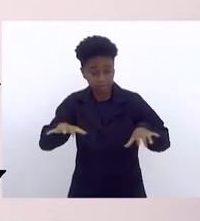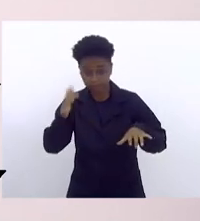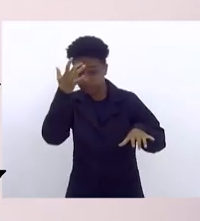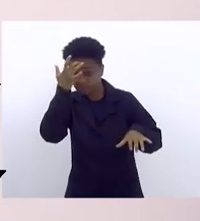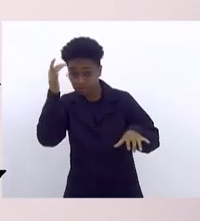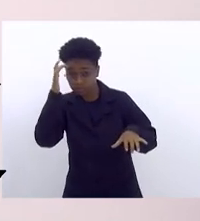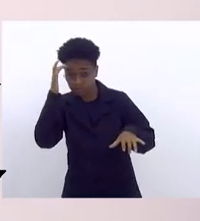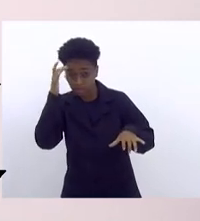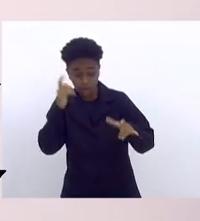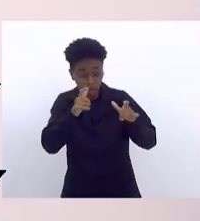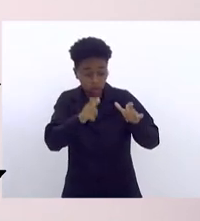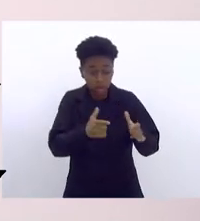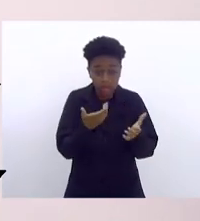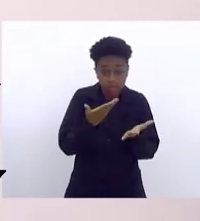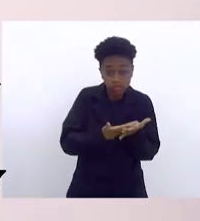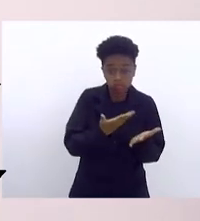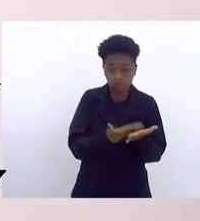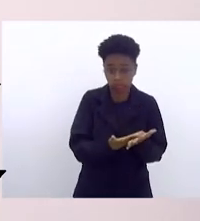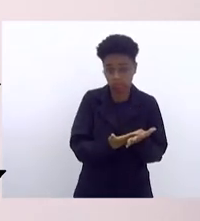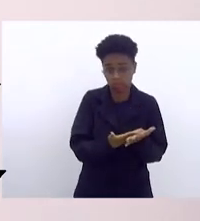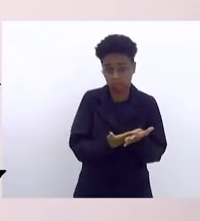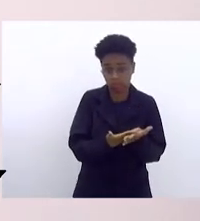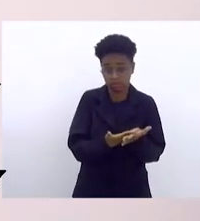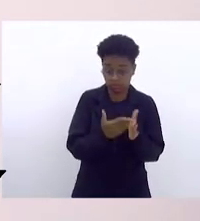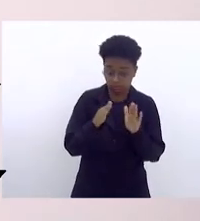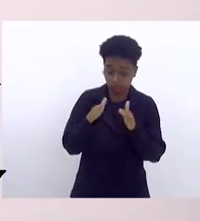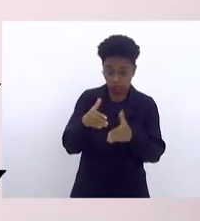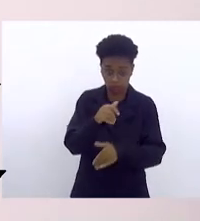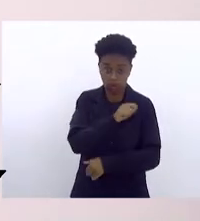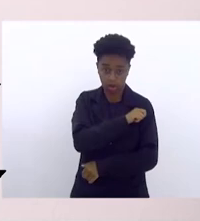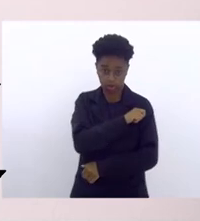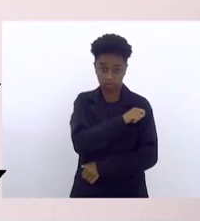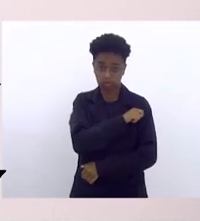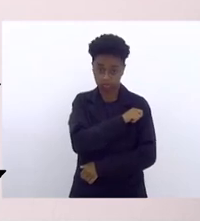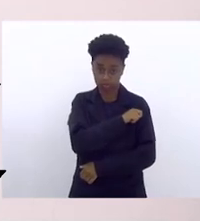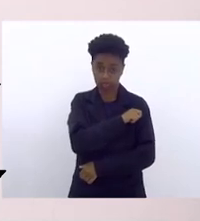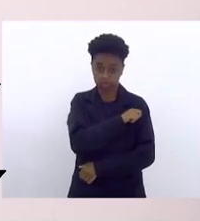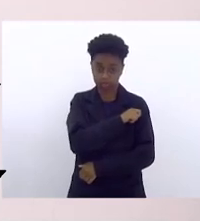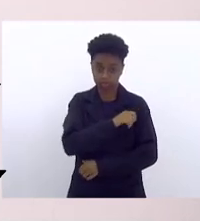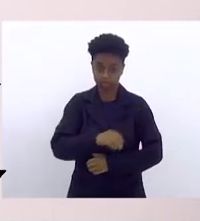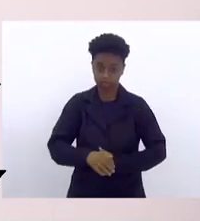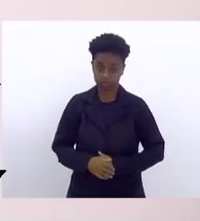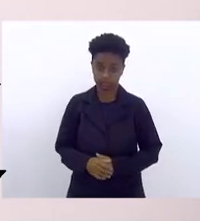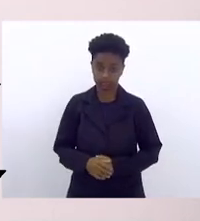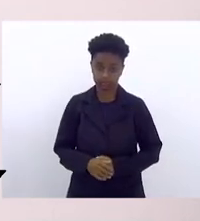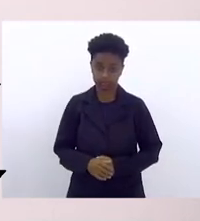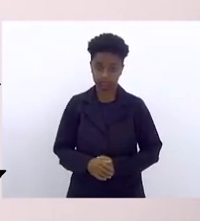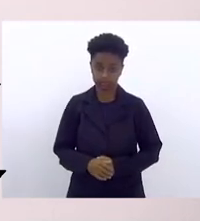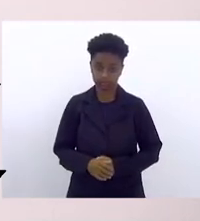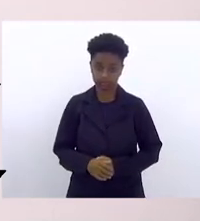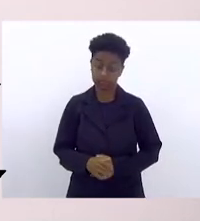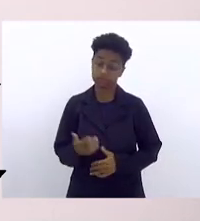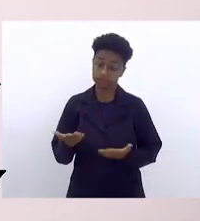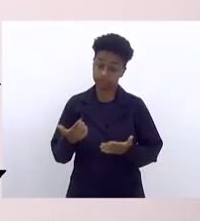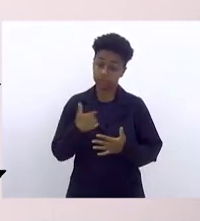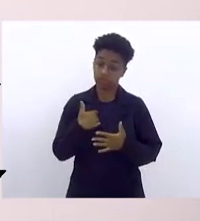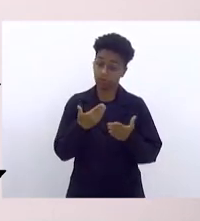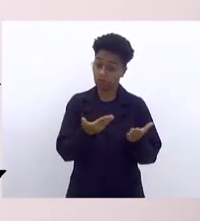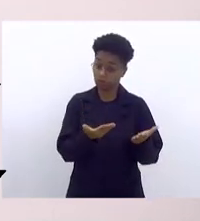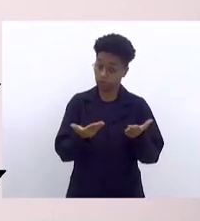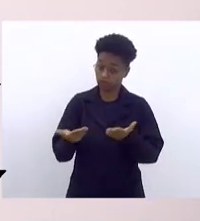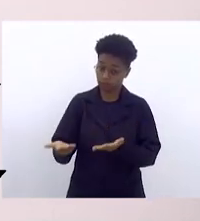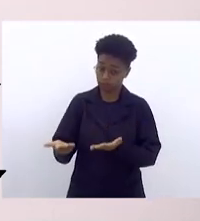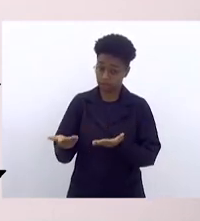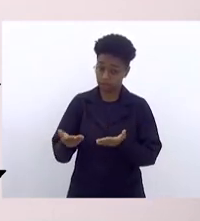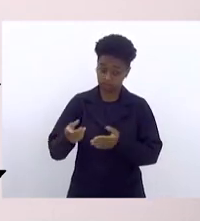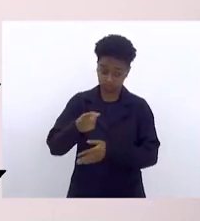onde se estuda no caso dos nossos alunos e das nossas alunas e eu quero convidar a todos